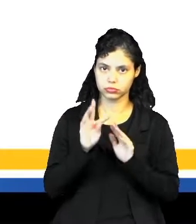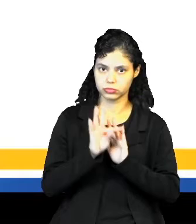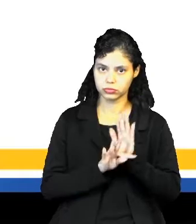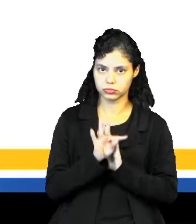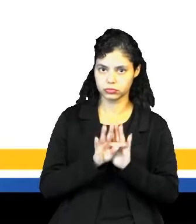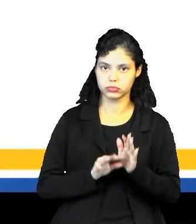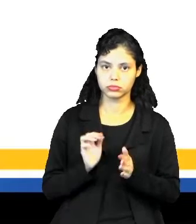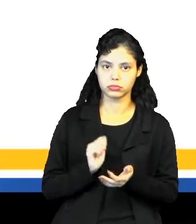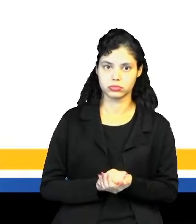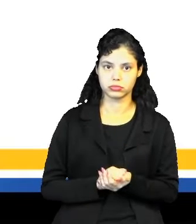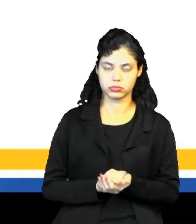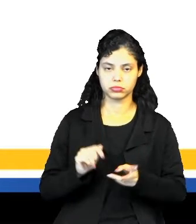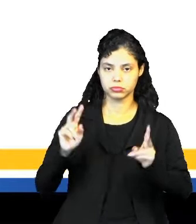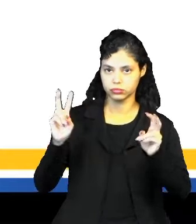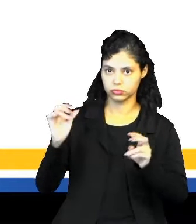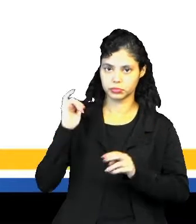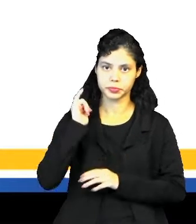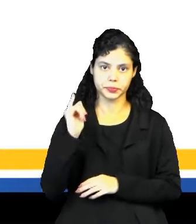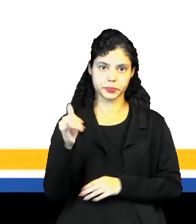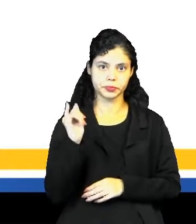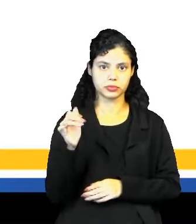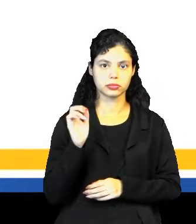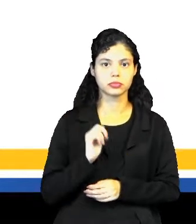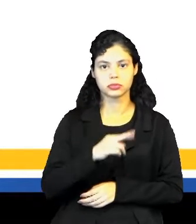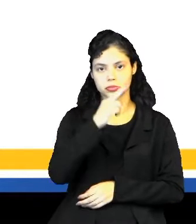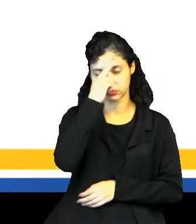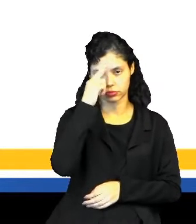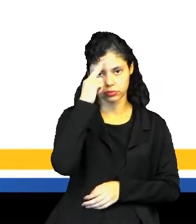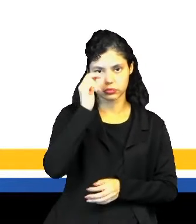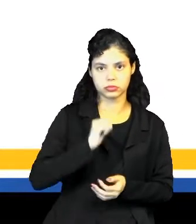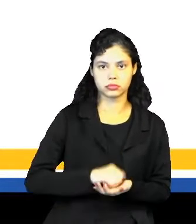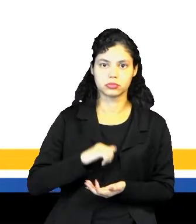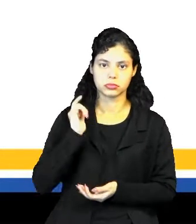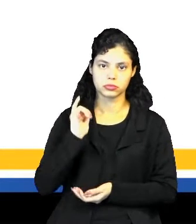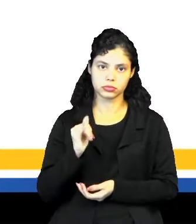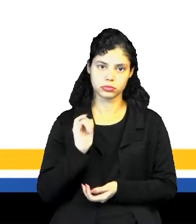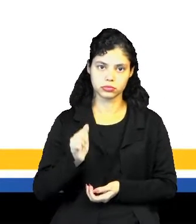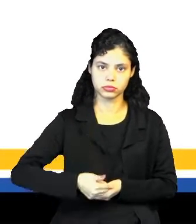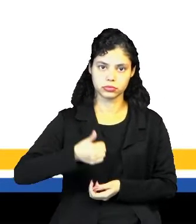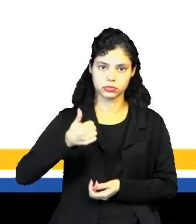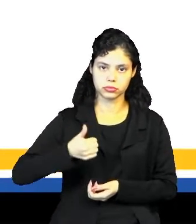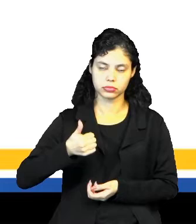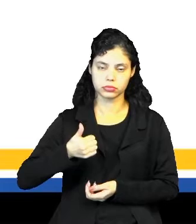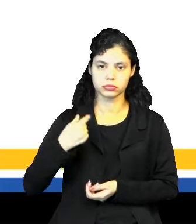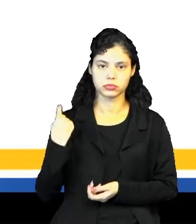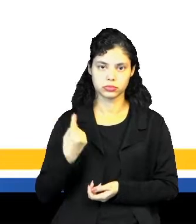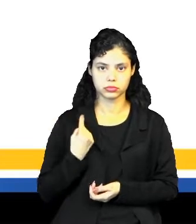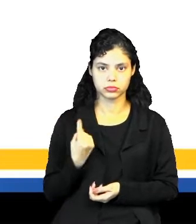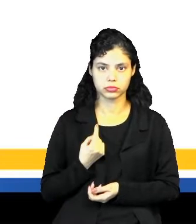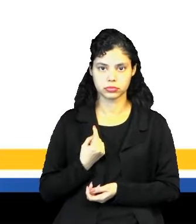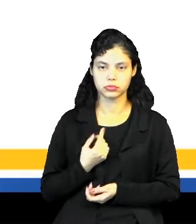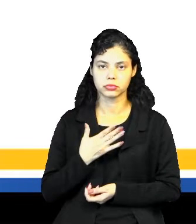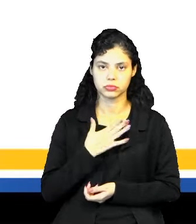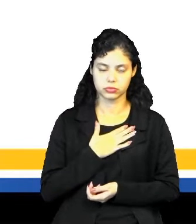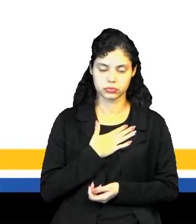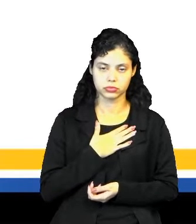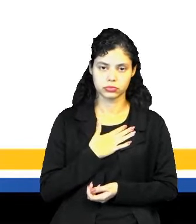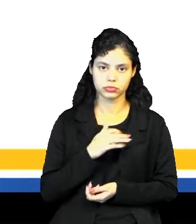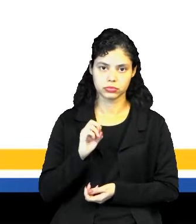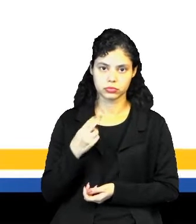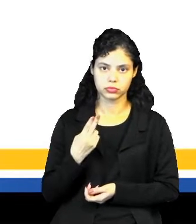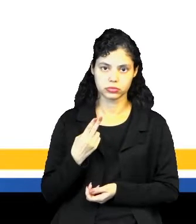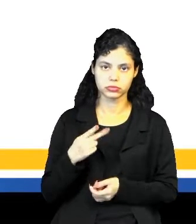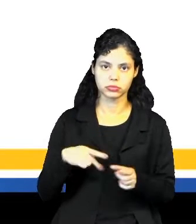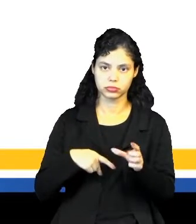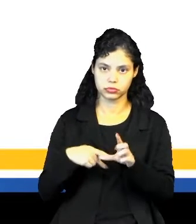texto tiver esse tipo de narrador, a história será narrada na primeira pessoa do singular, eu, ou